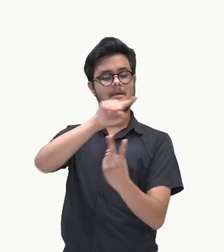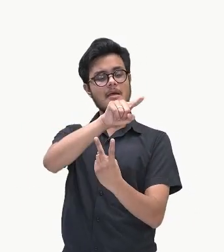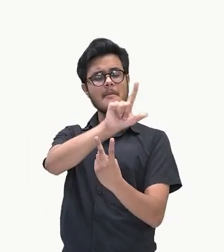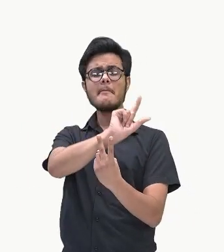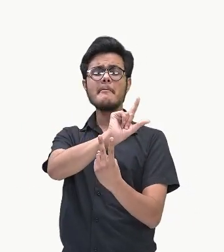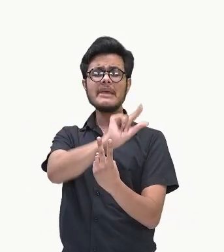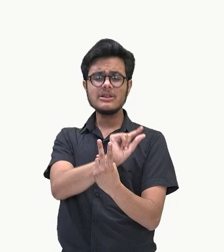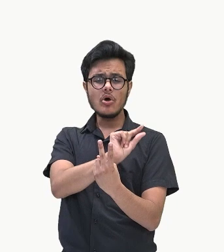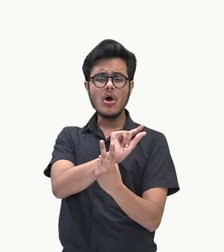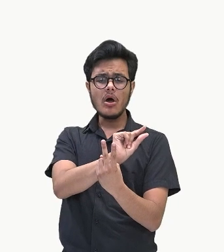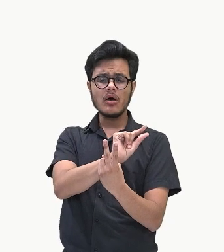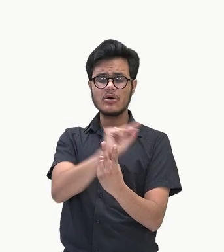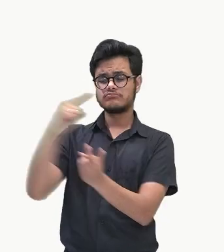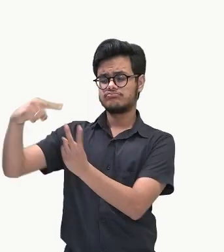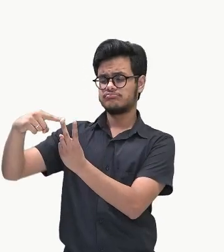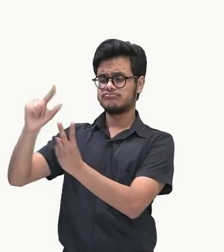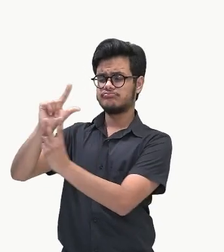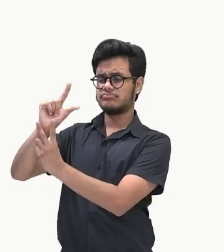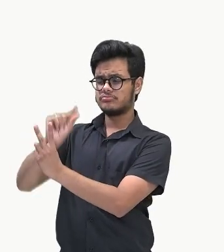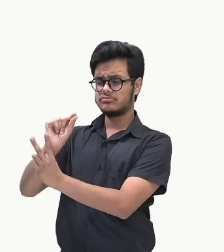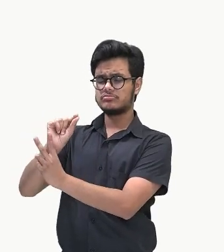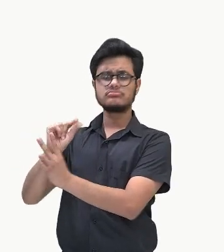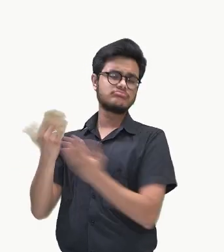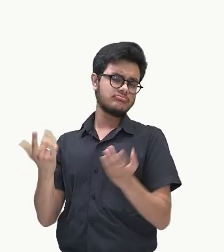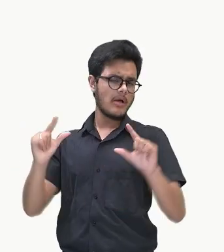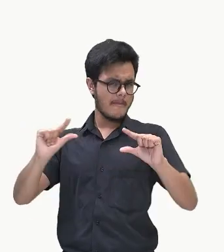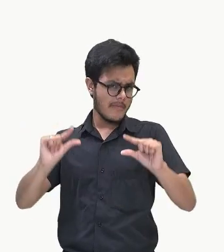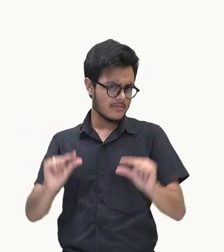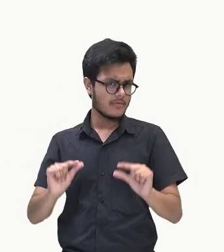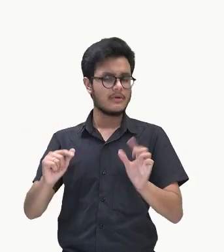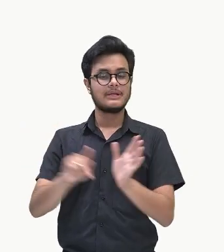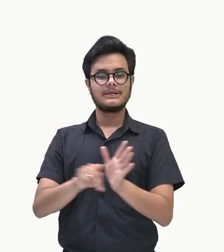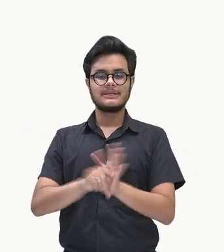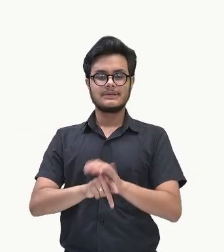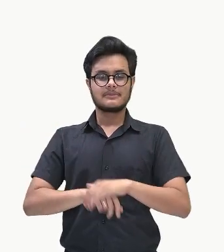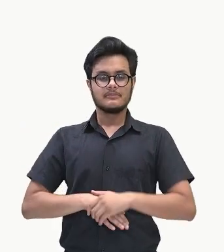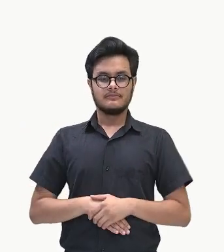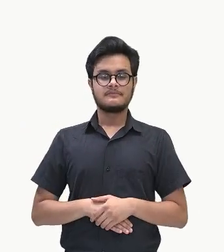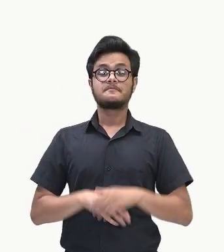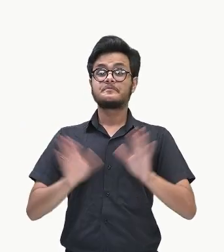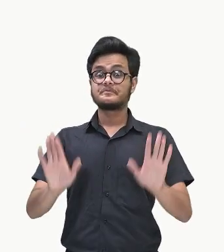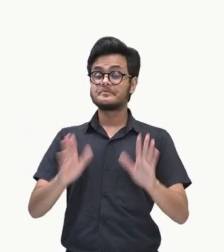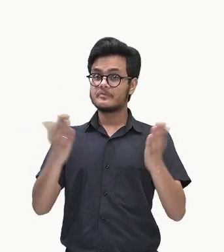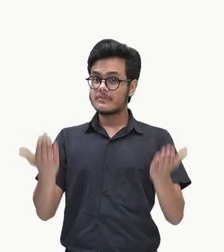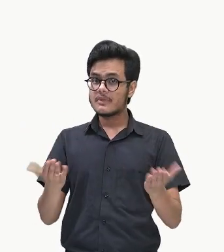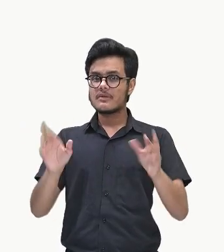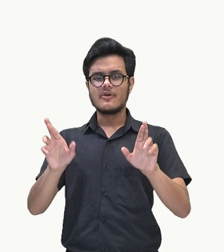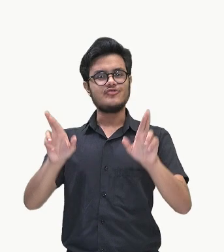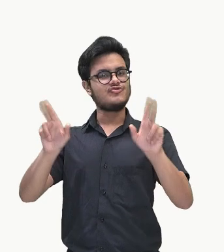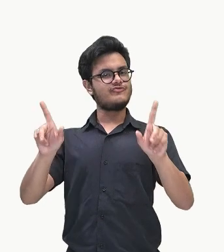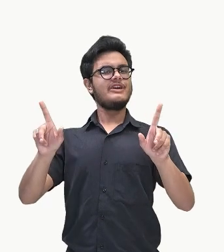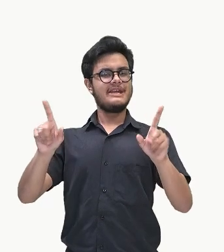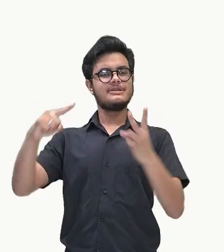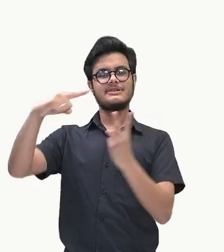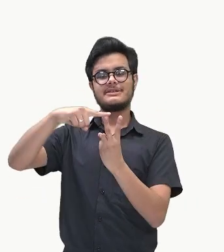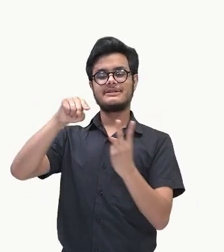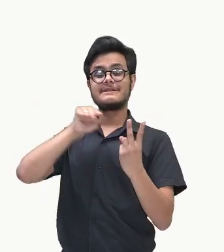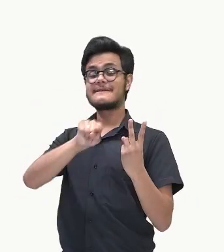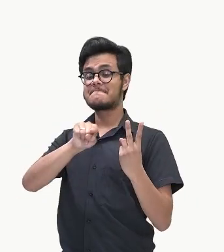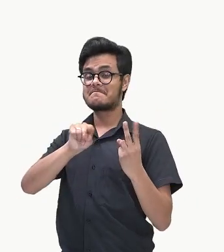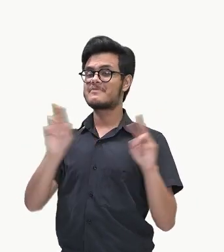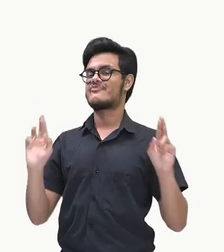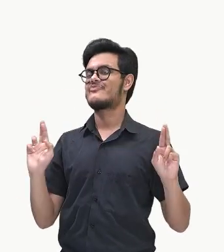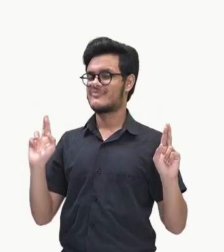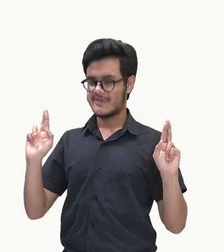radical menor, observe que aqui agora é o contrário. Quem tiver o